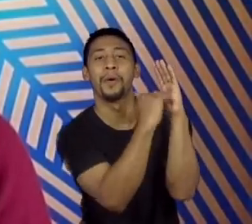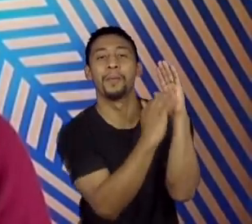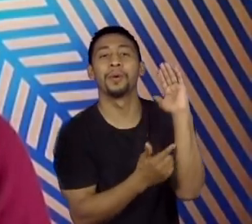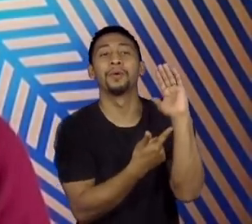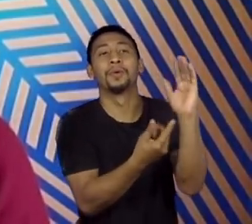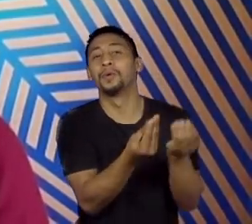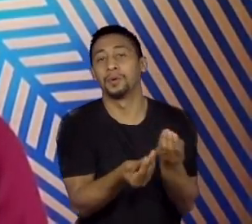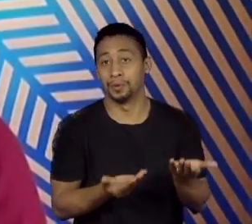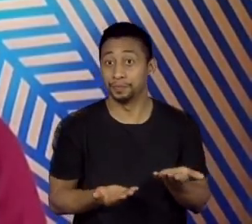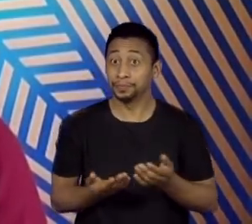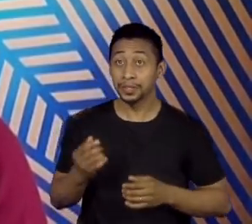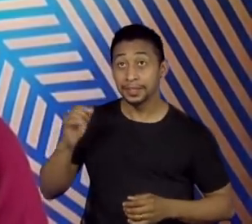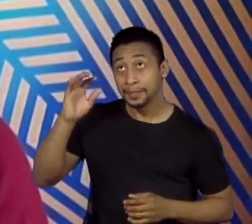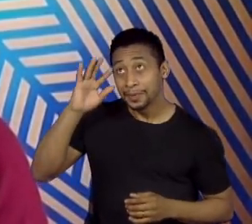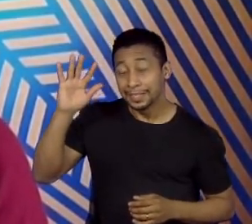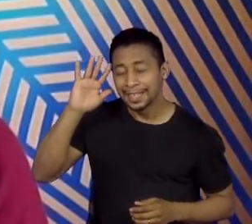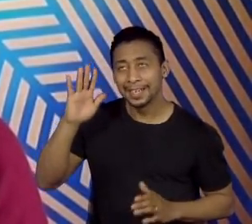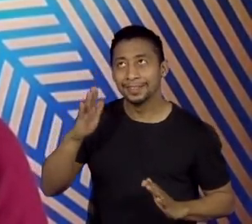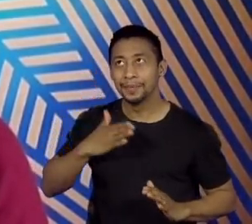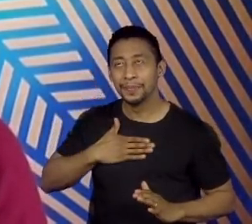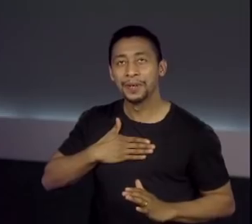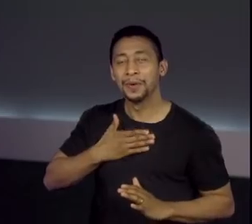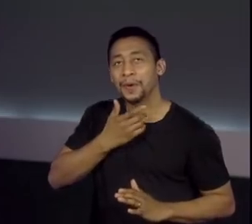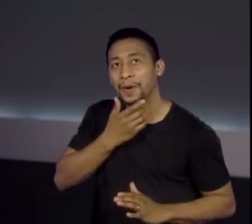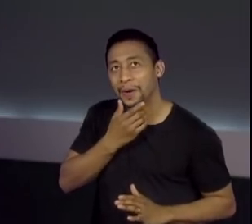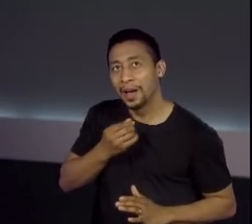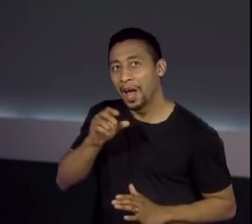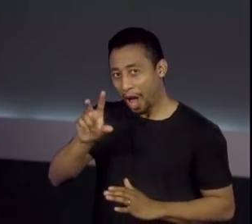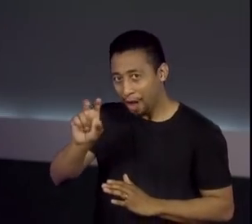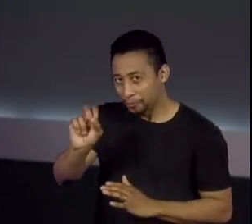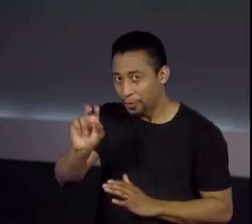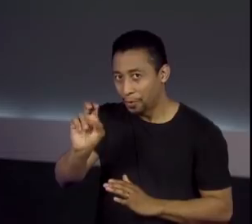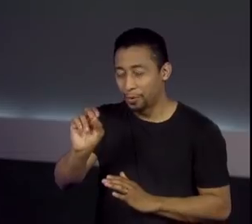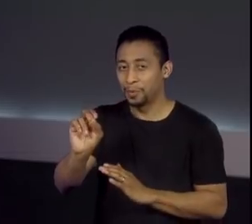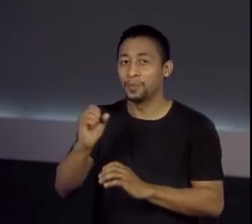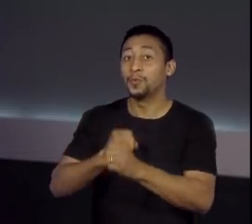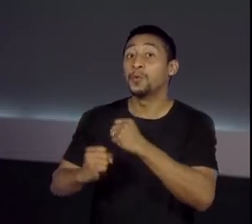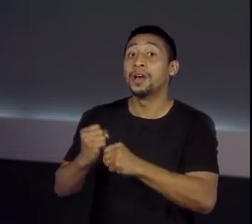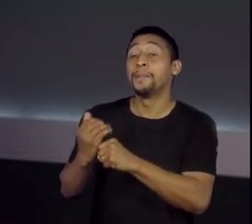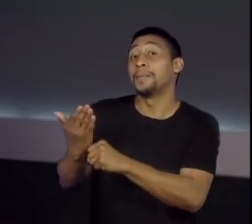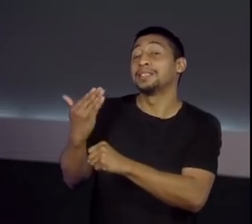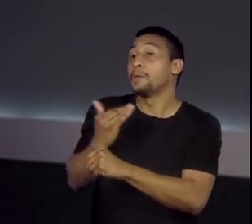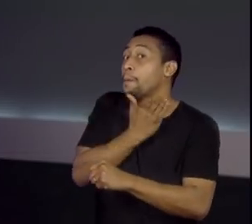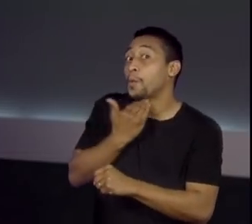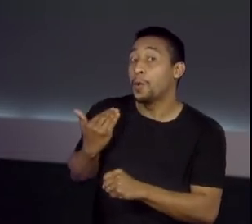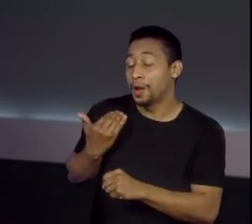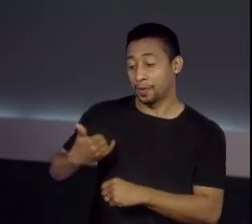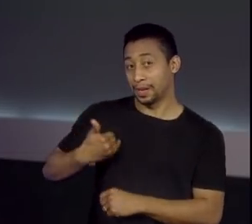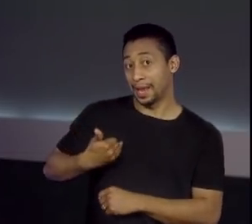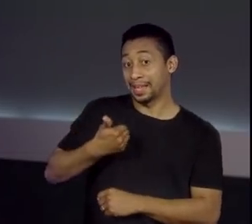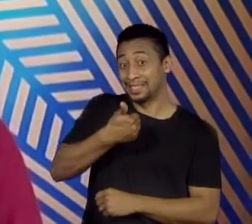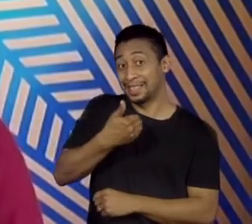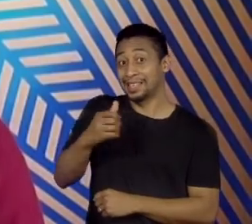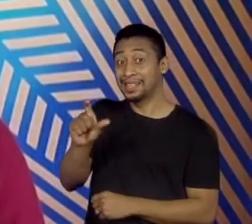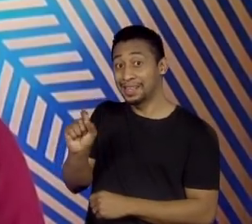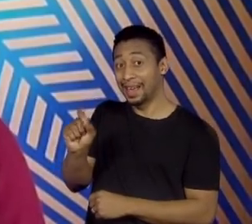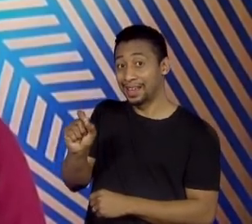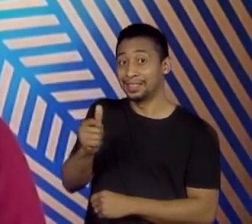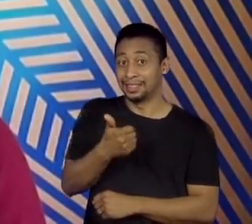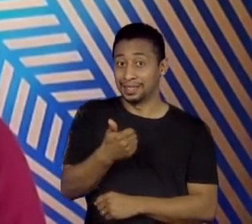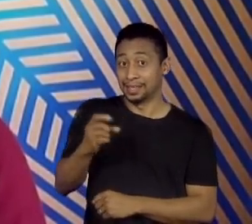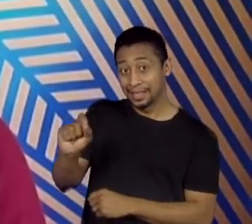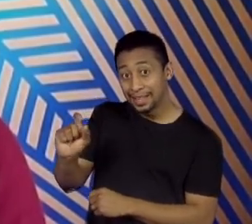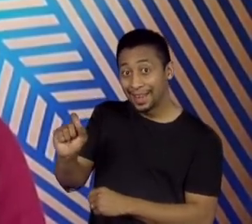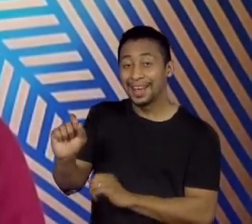meu avô, que faleceu no ano passado. Ele estava já com 110 anos, né? Ele teve uma infância